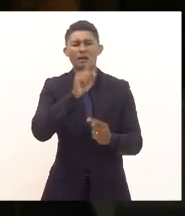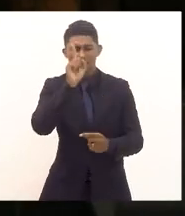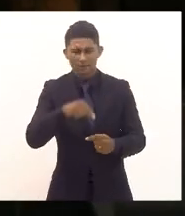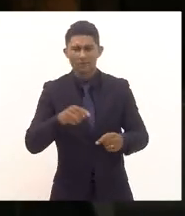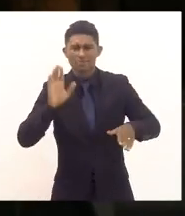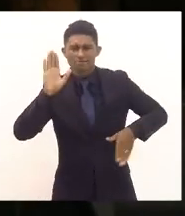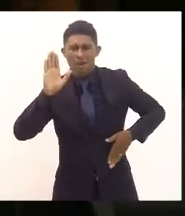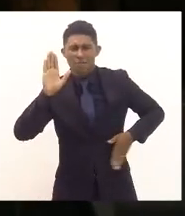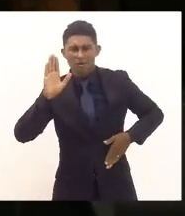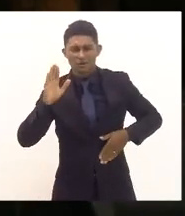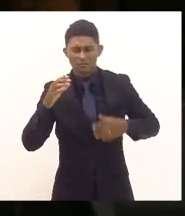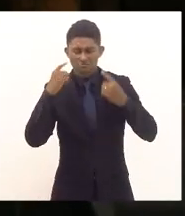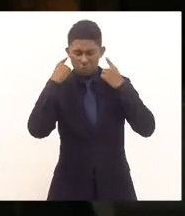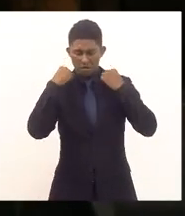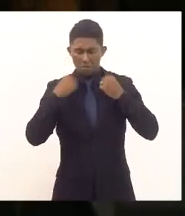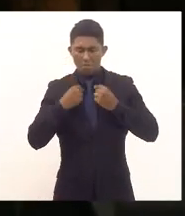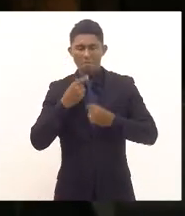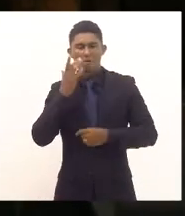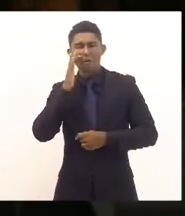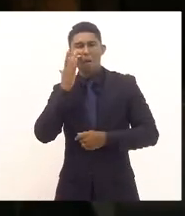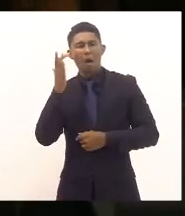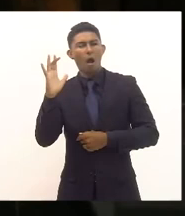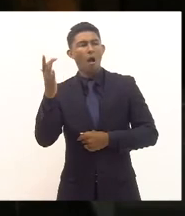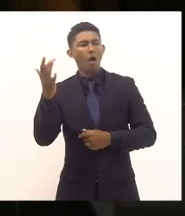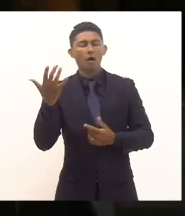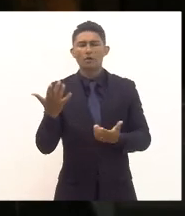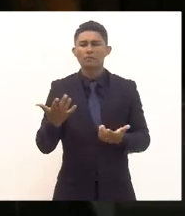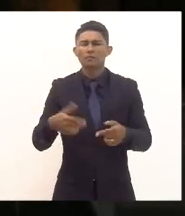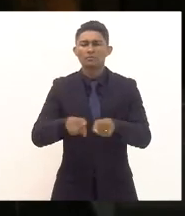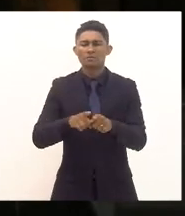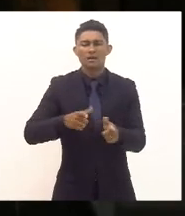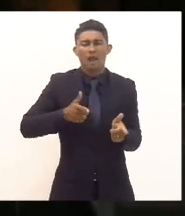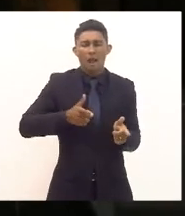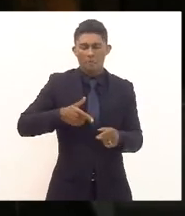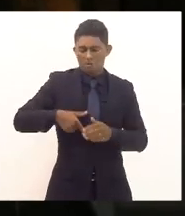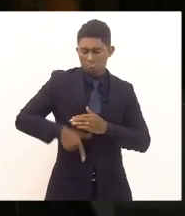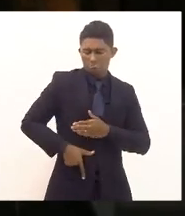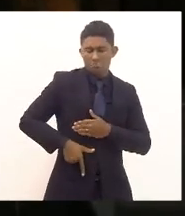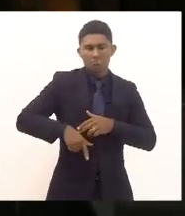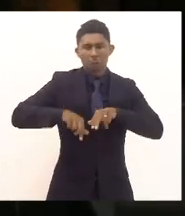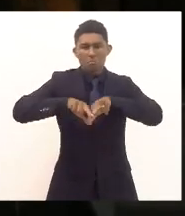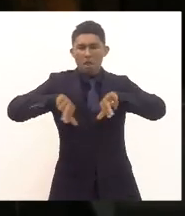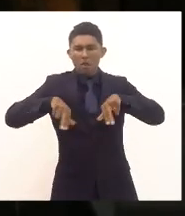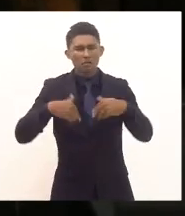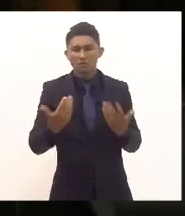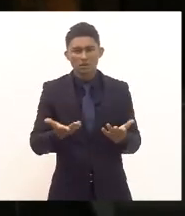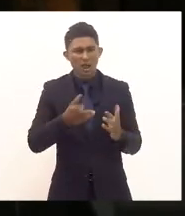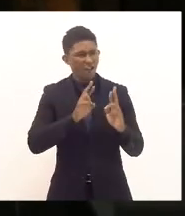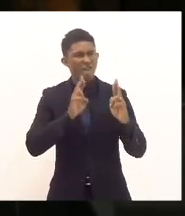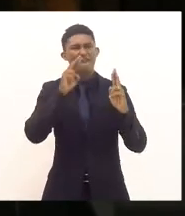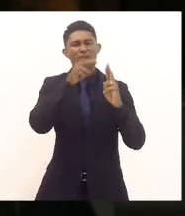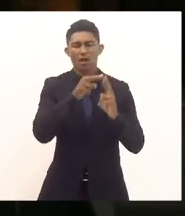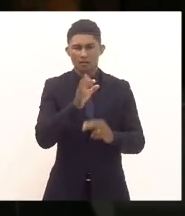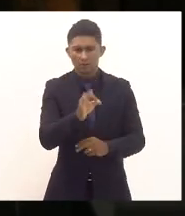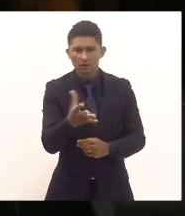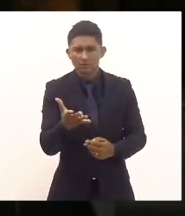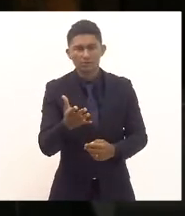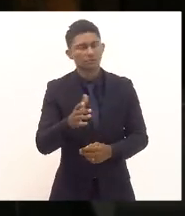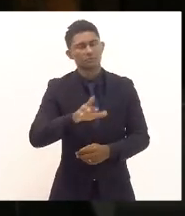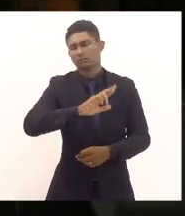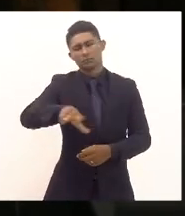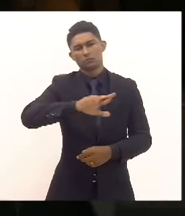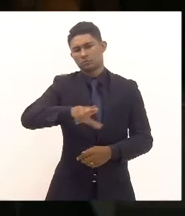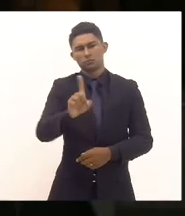vagabundo cheio de cordão de ouro se importando arma E isso não é referência para